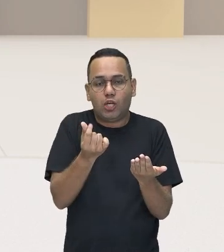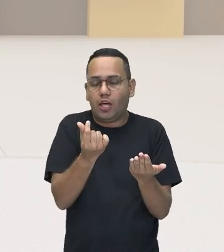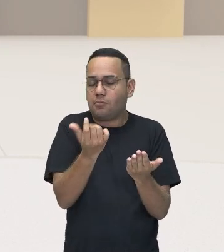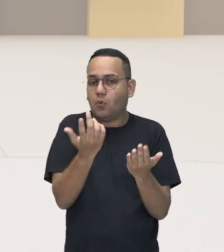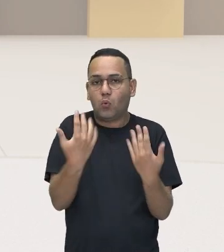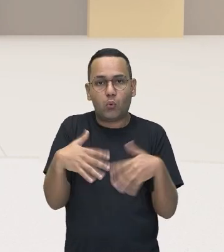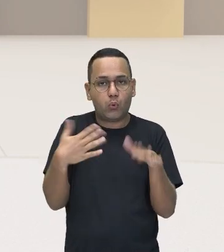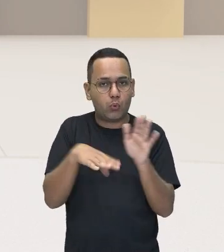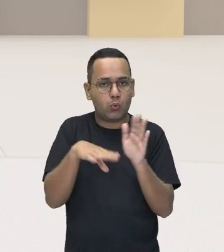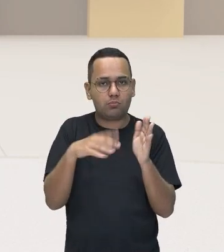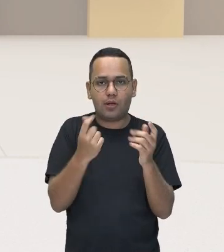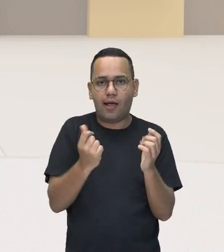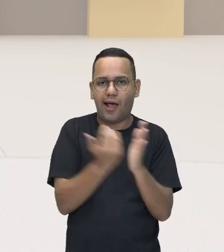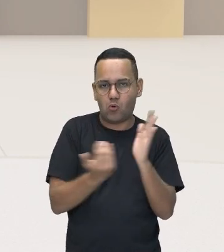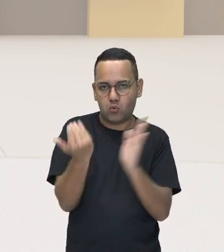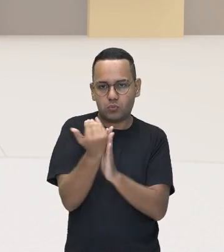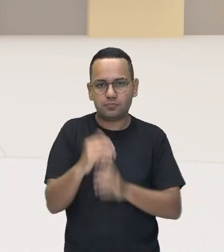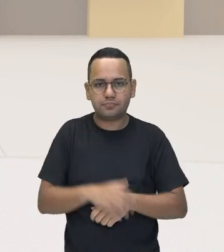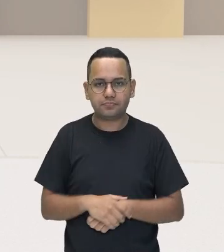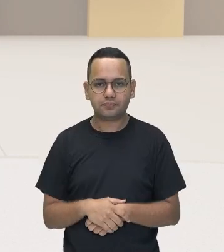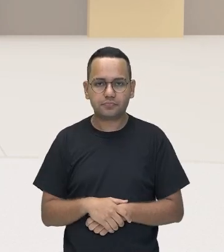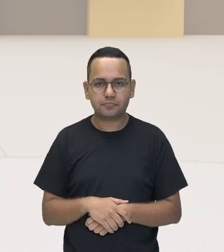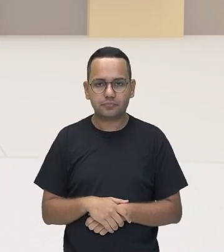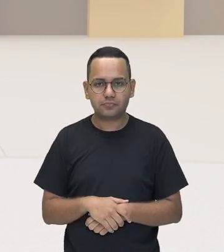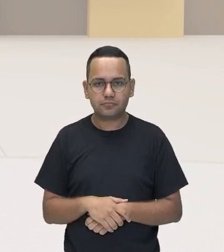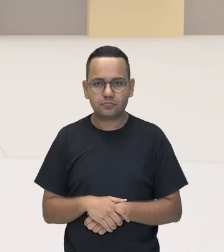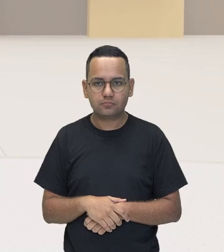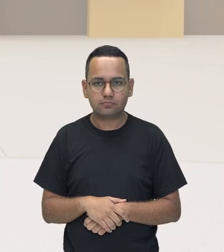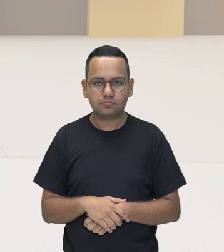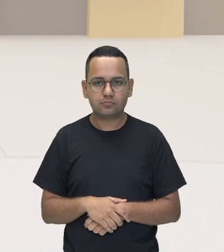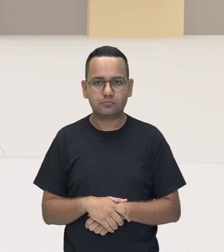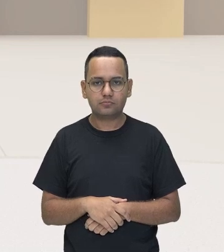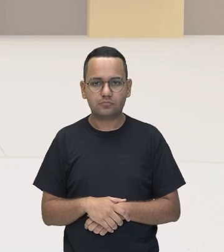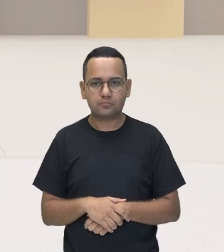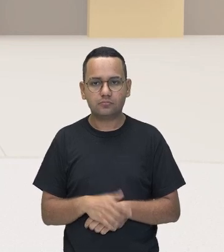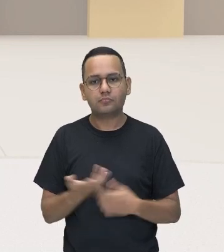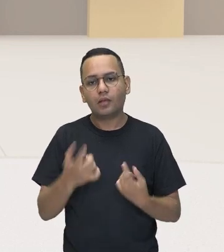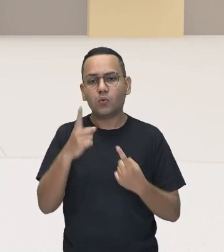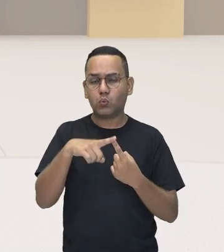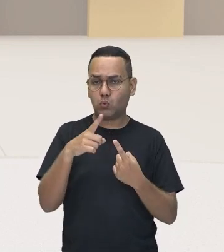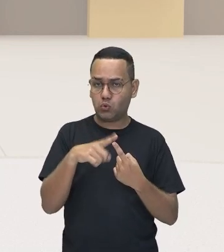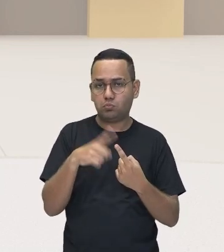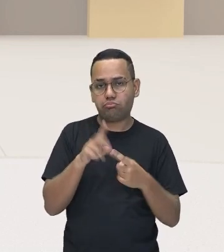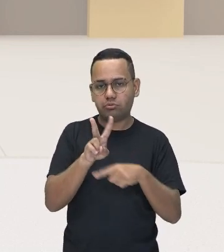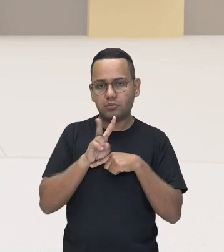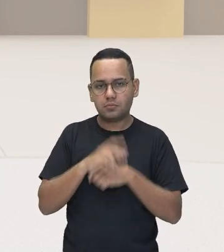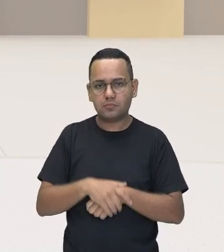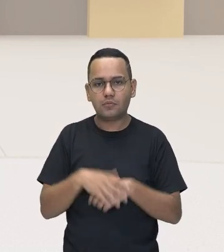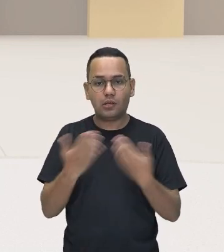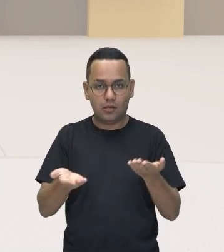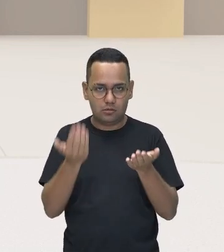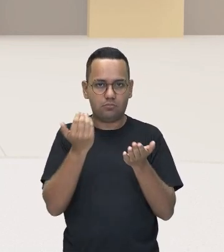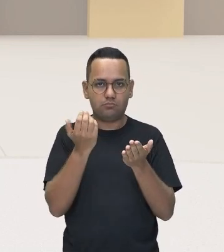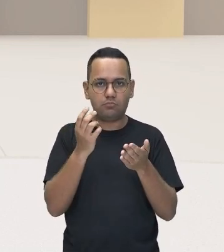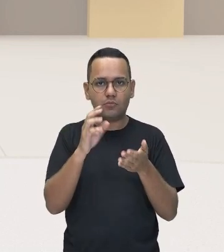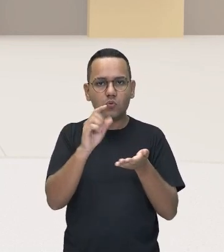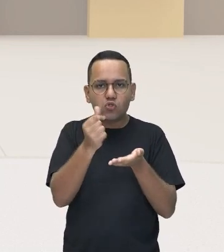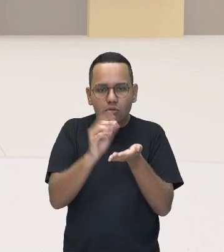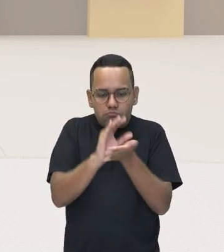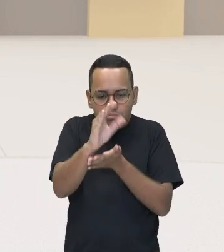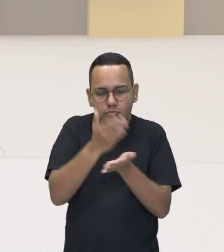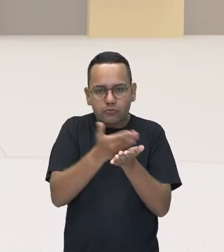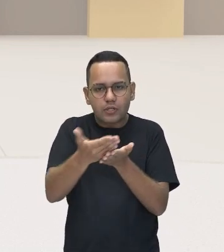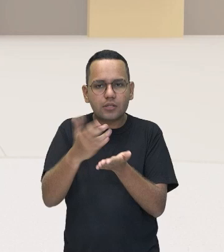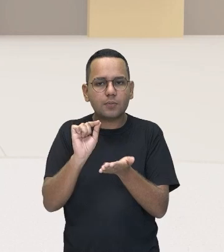bens também pode ser vista, de certa forma, como um dos tipos de empréstimos. O financiamento funciona da seguinte forma.